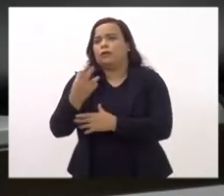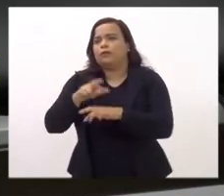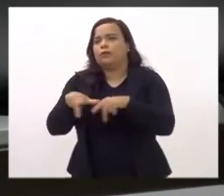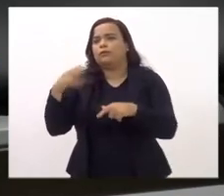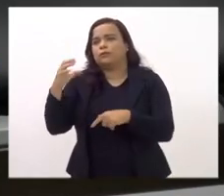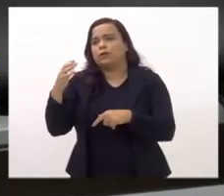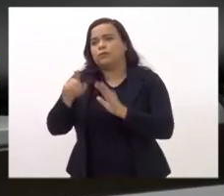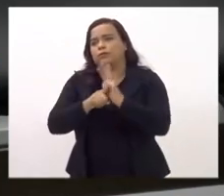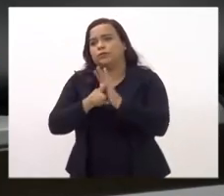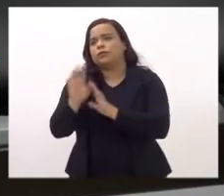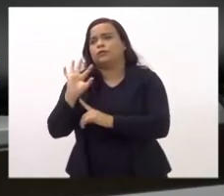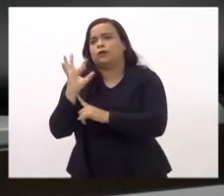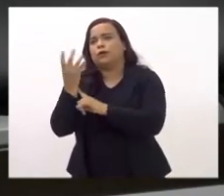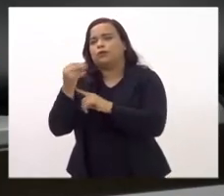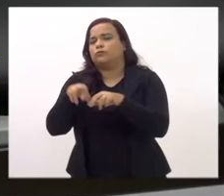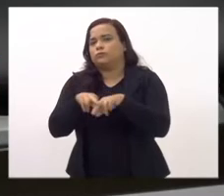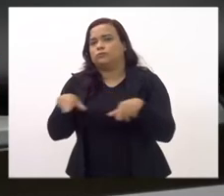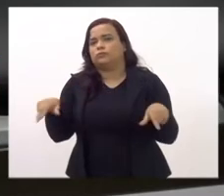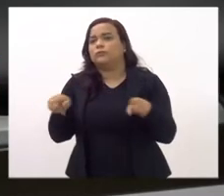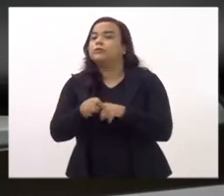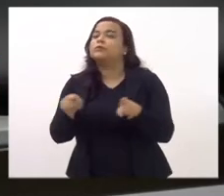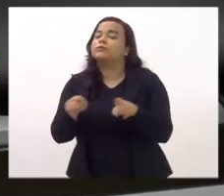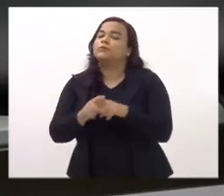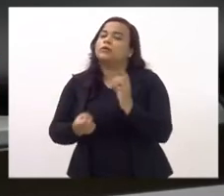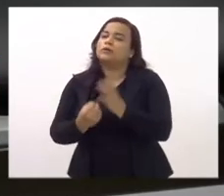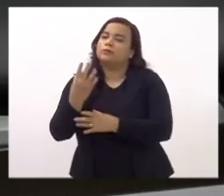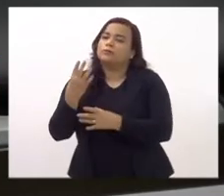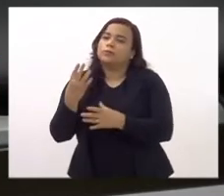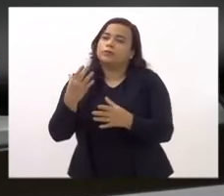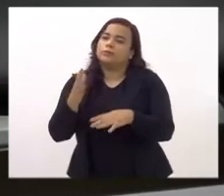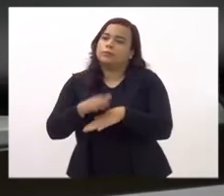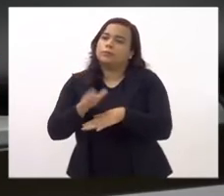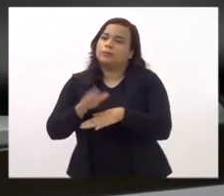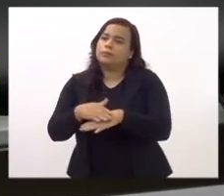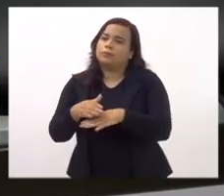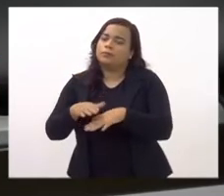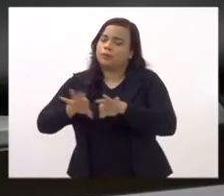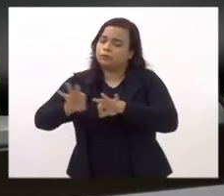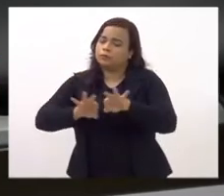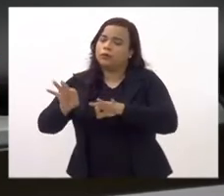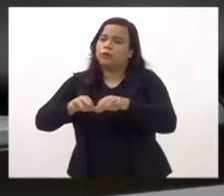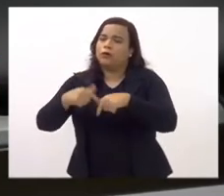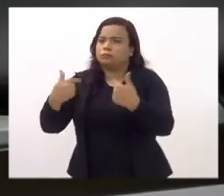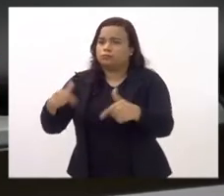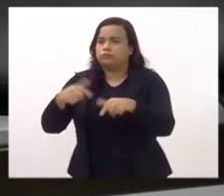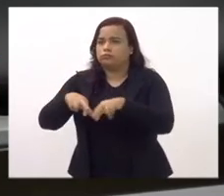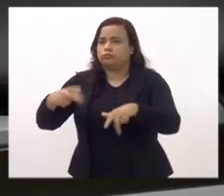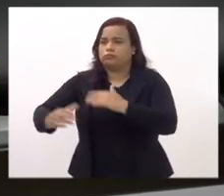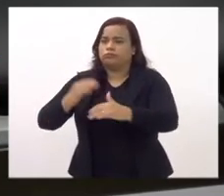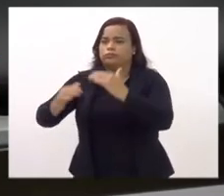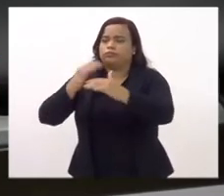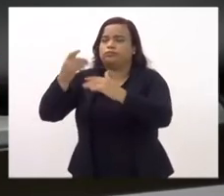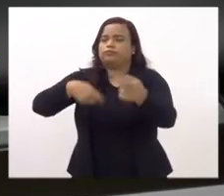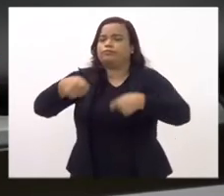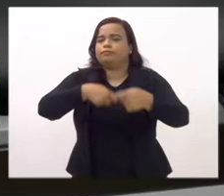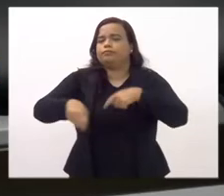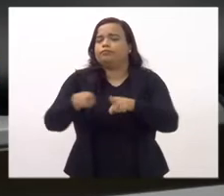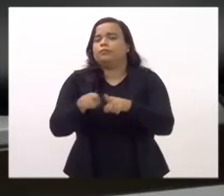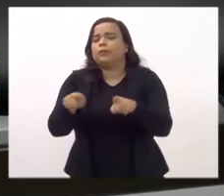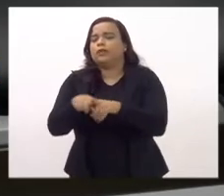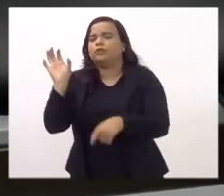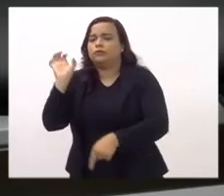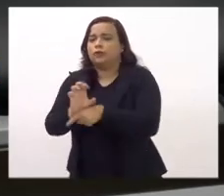ciência, pesquisa, arte, e que também produz mão de obra para o nosso mercado e desenvolvimento do nosso estado, principalmente, né? FAITEC aí